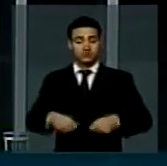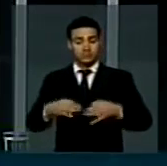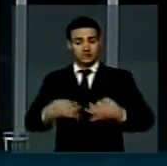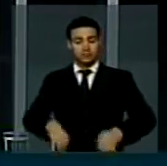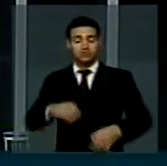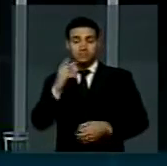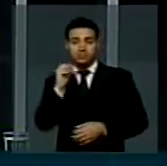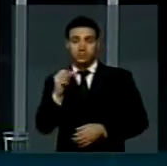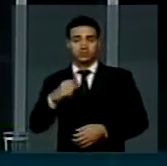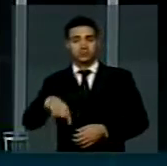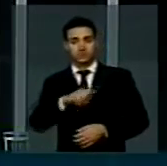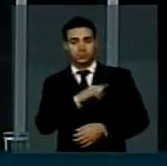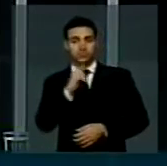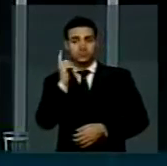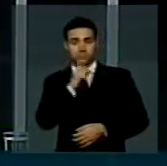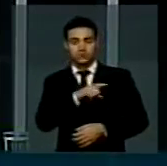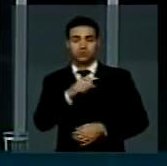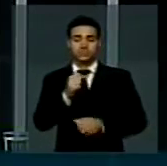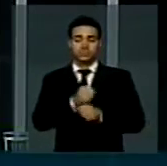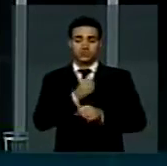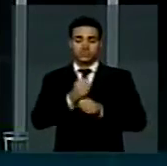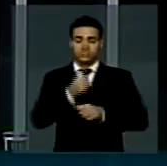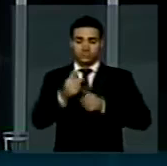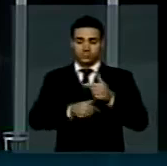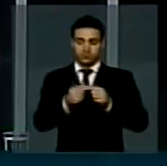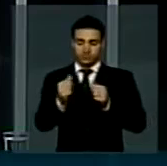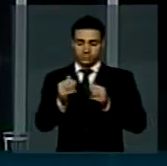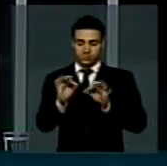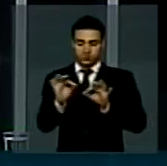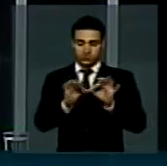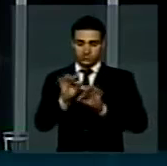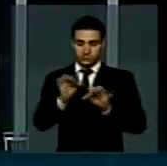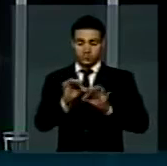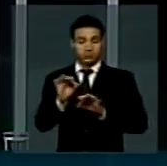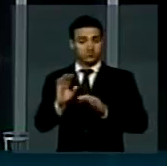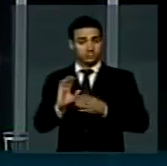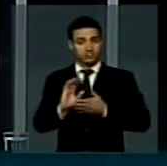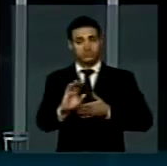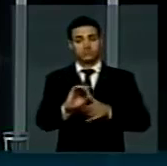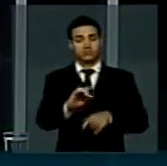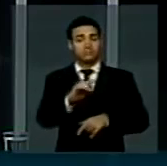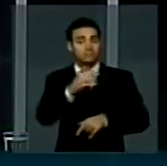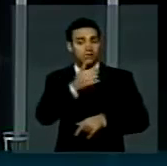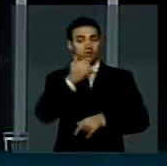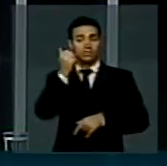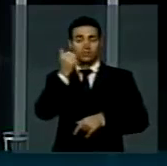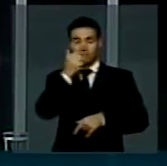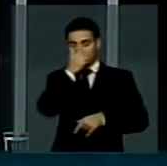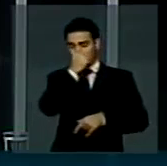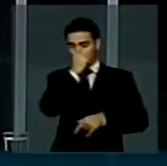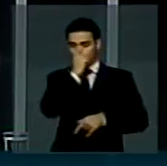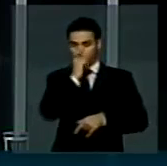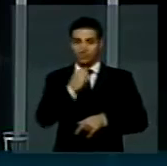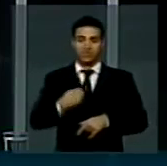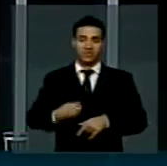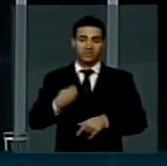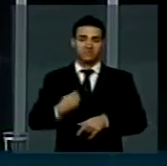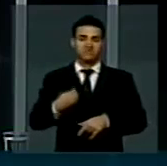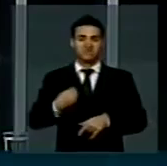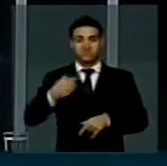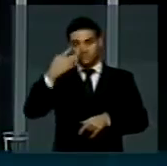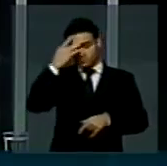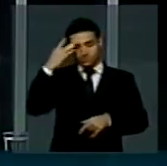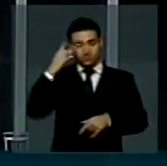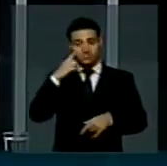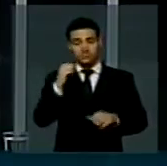possa, através da ação orçamentária, transformar, melhorar, qualificar a vida das pessoas